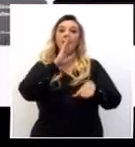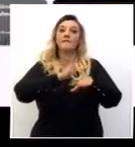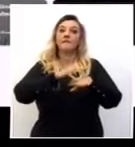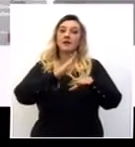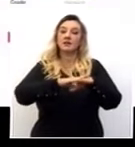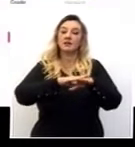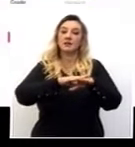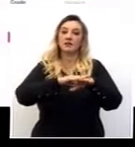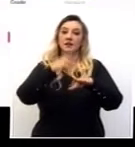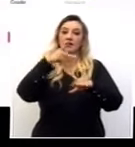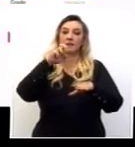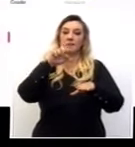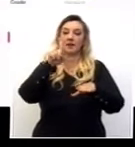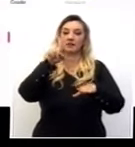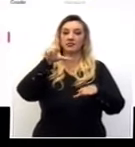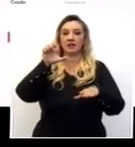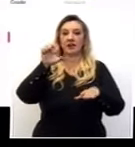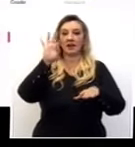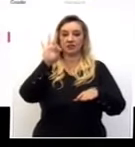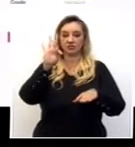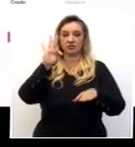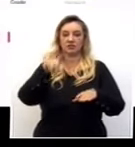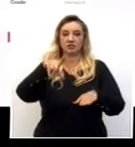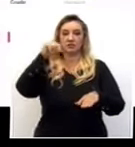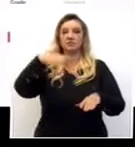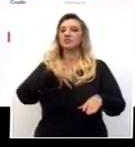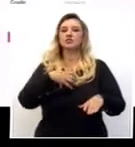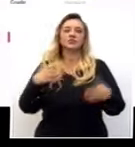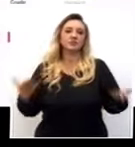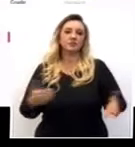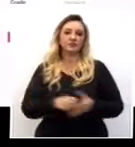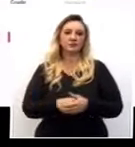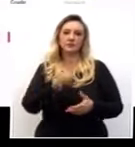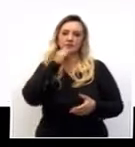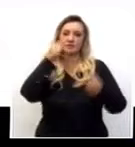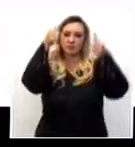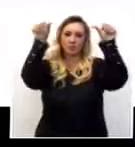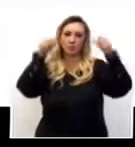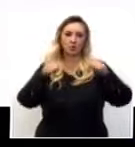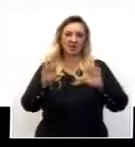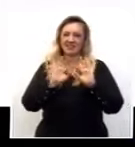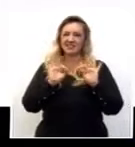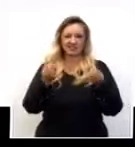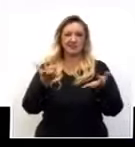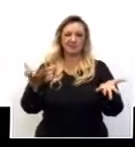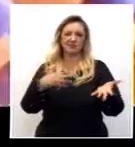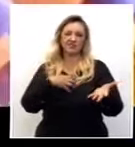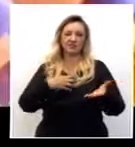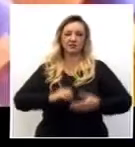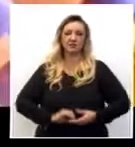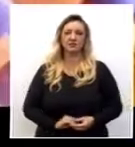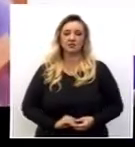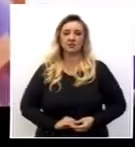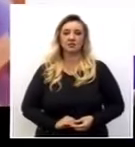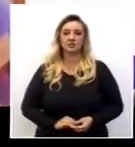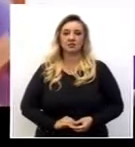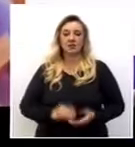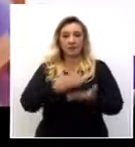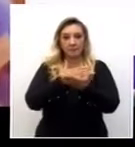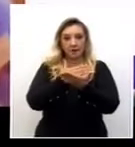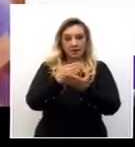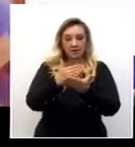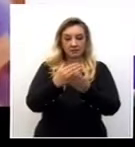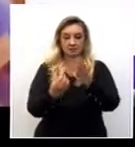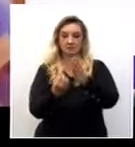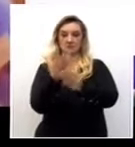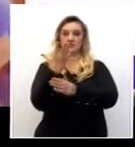fazer um Padlet. Aí, aqui eu escolho o tipo. Eu vou escolher como mural, que é o tipo mais simples. E aí, a partir disso, ele já